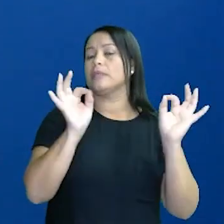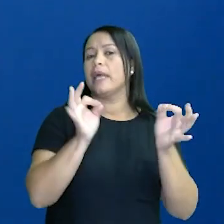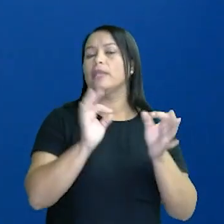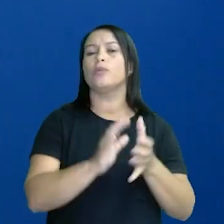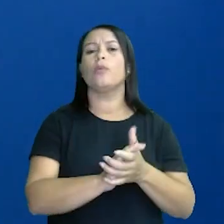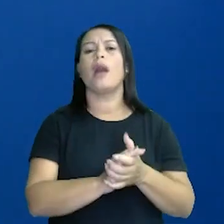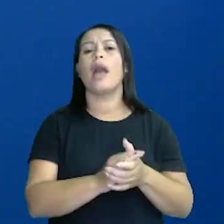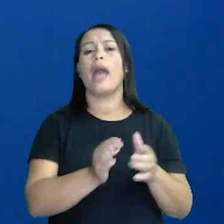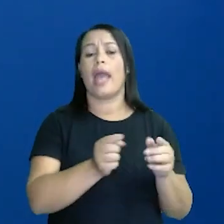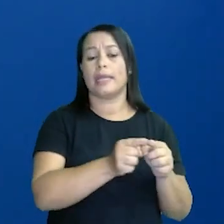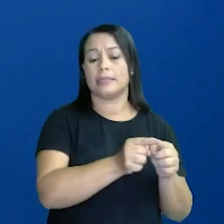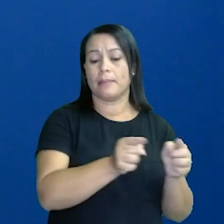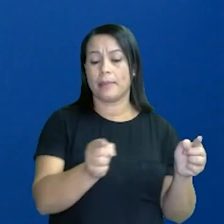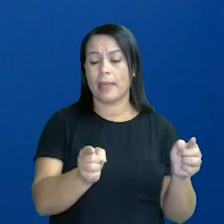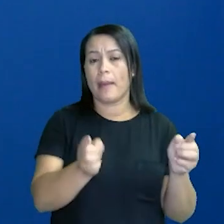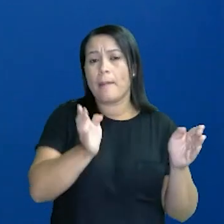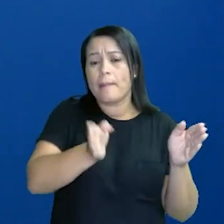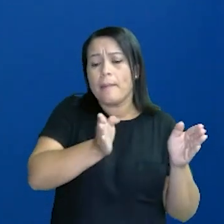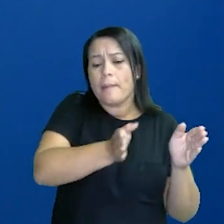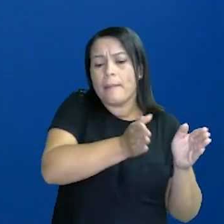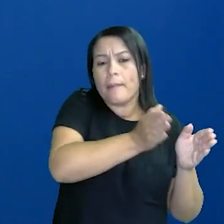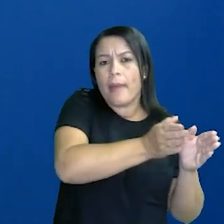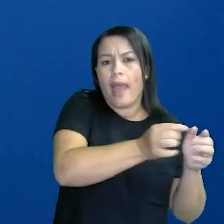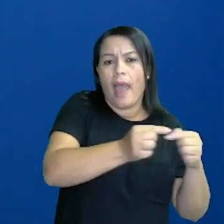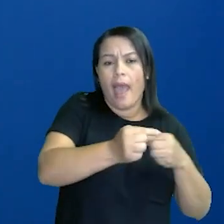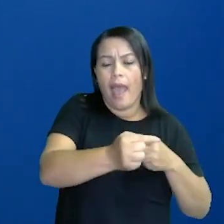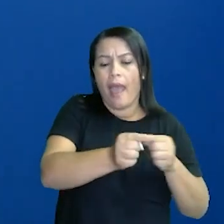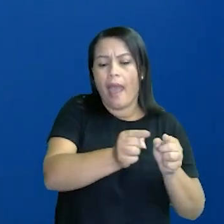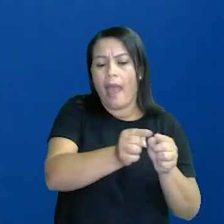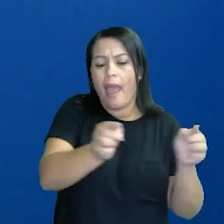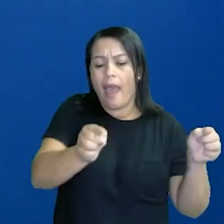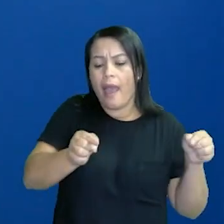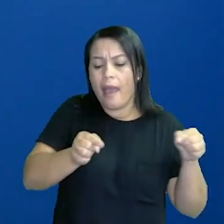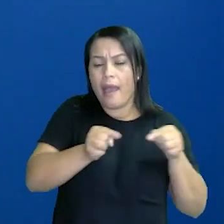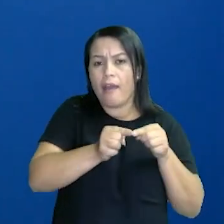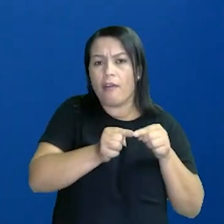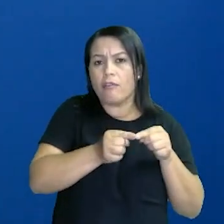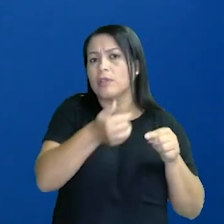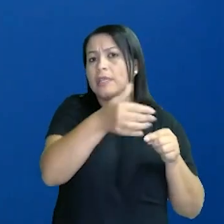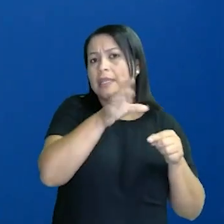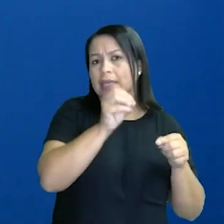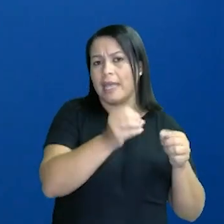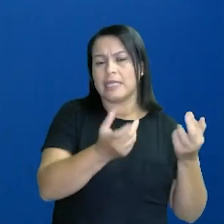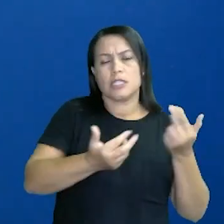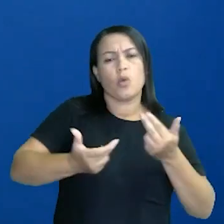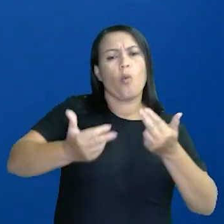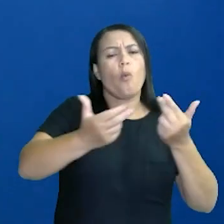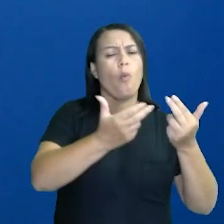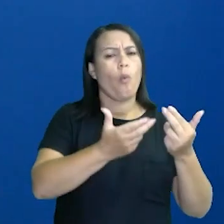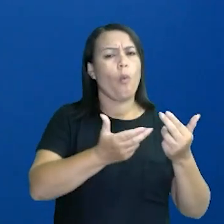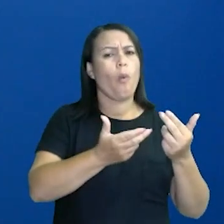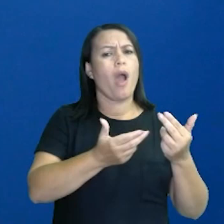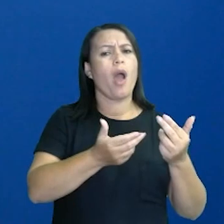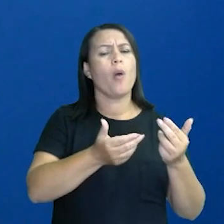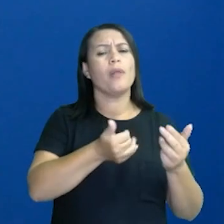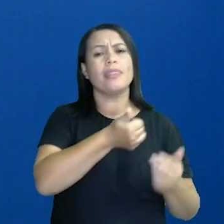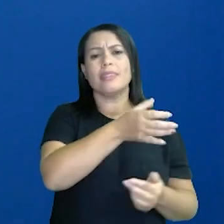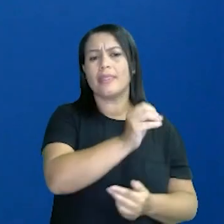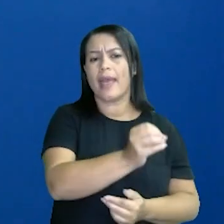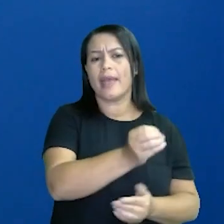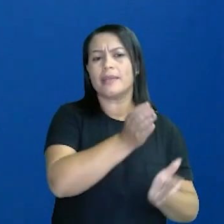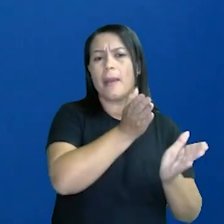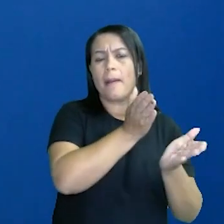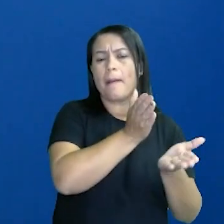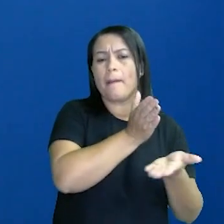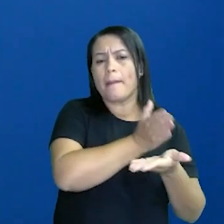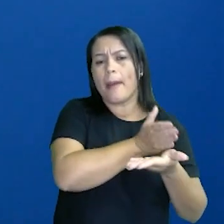certo? Essa minha barra, ela foi recortada em 10 partes iguais, ok? Dessas minhas 10 partes que ela